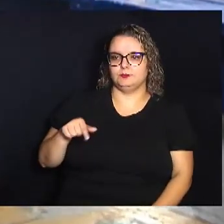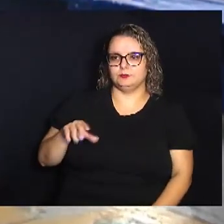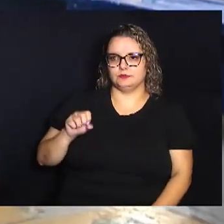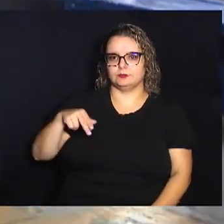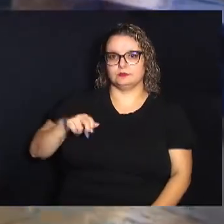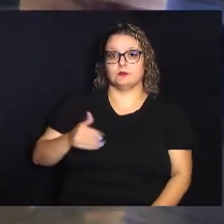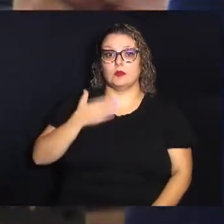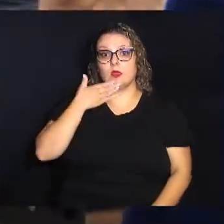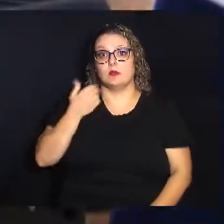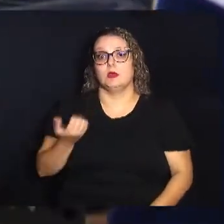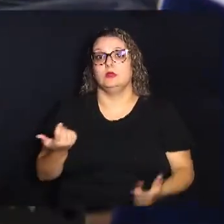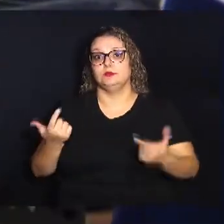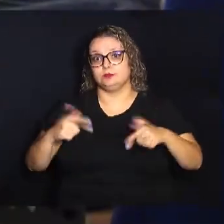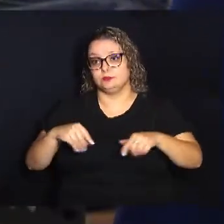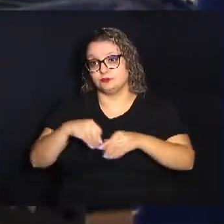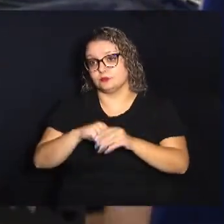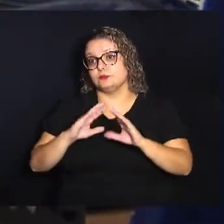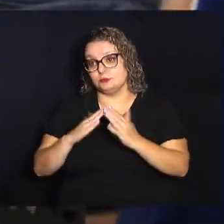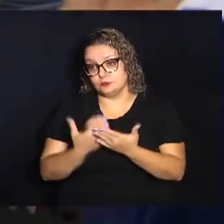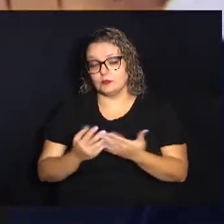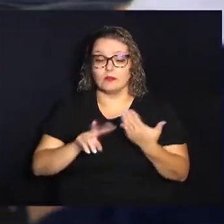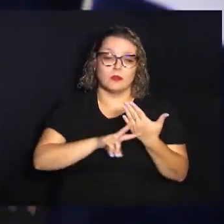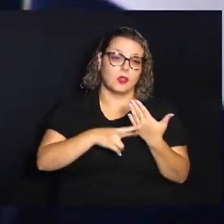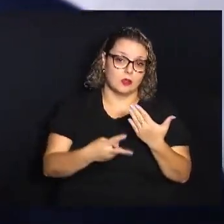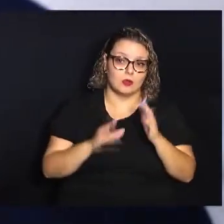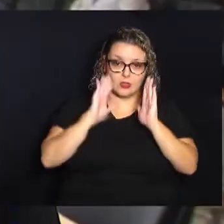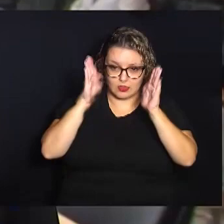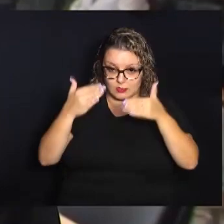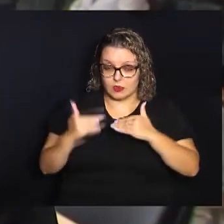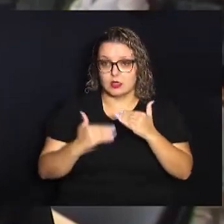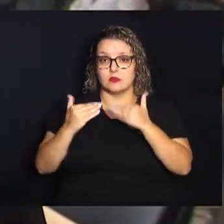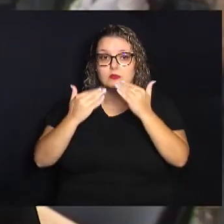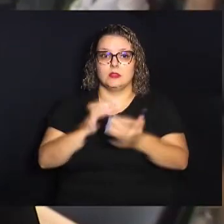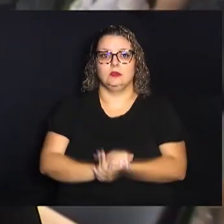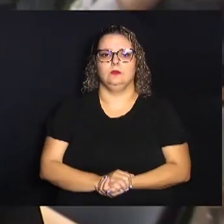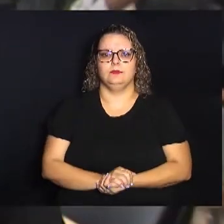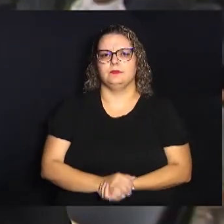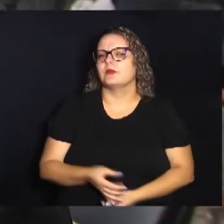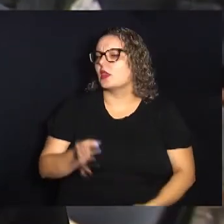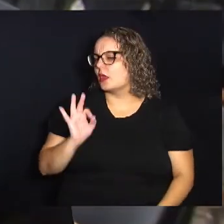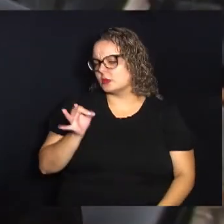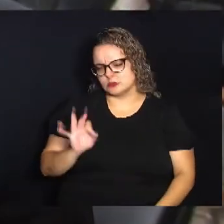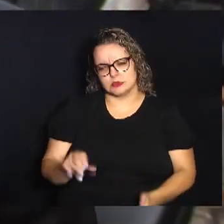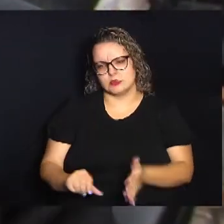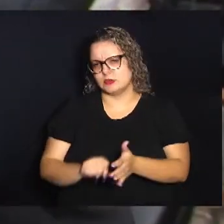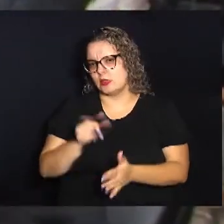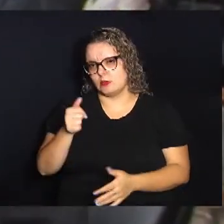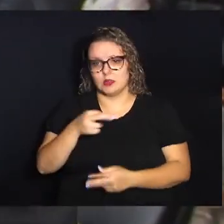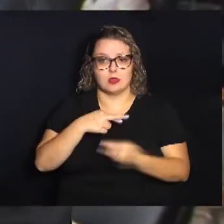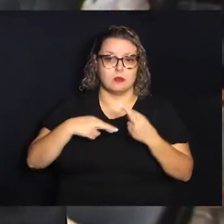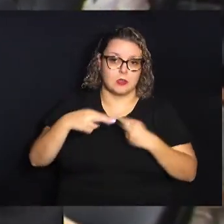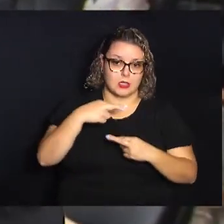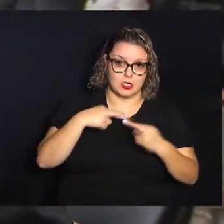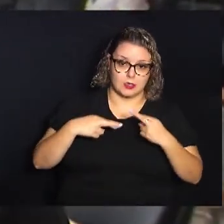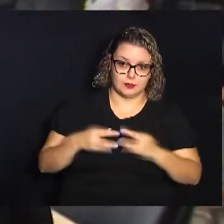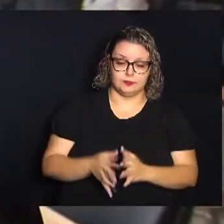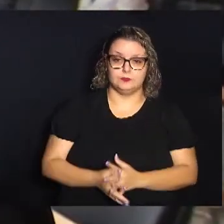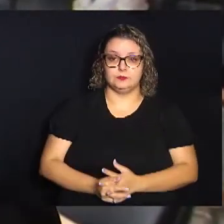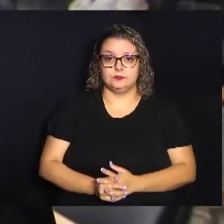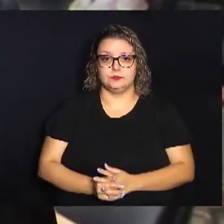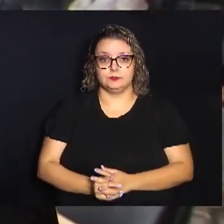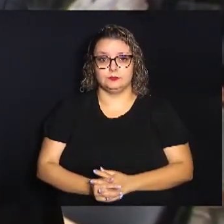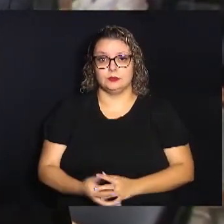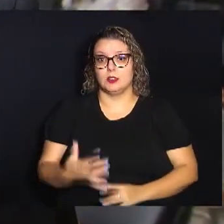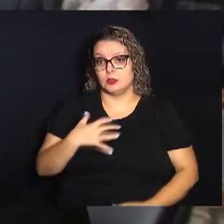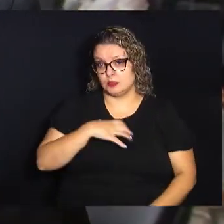interno e, consequentemente, o foco e a produtividade. Com certeza, acho que primeiro está relacionado às condições